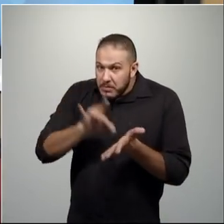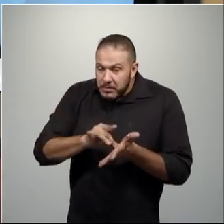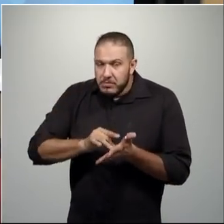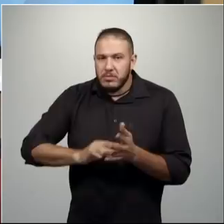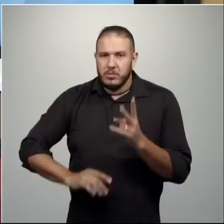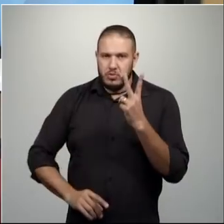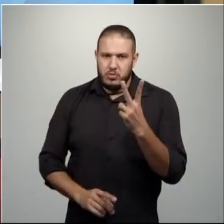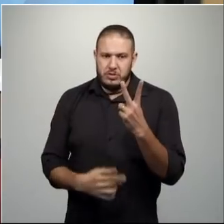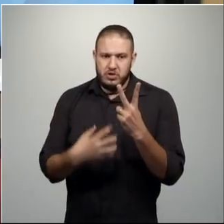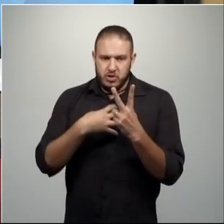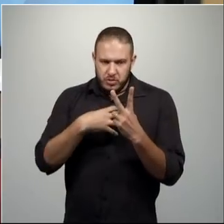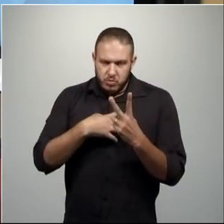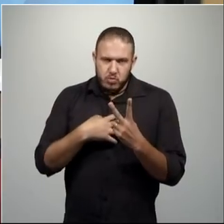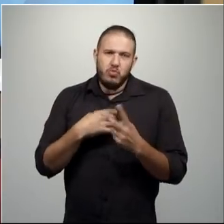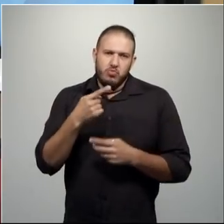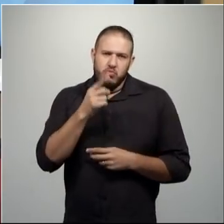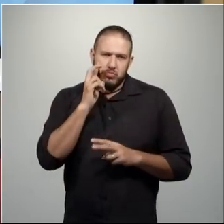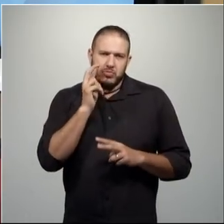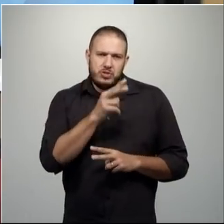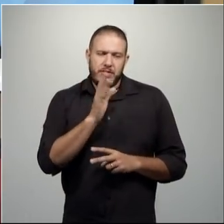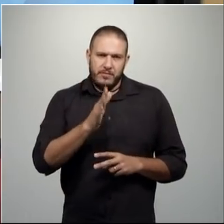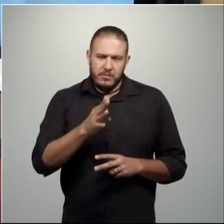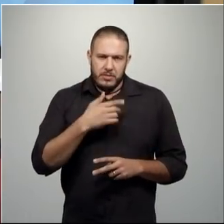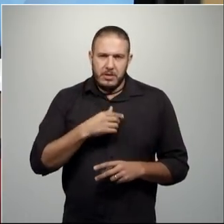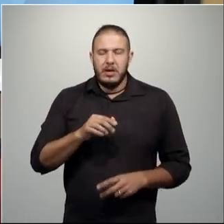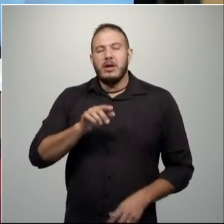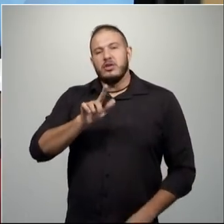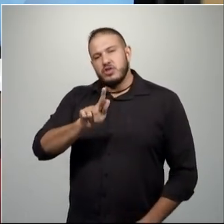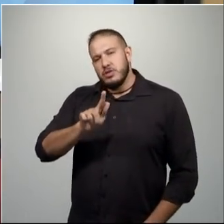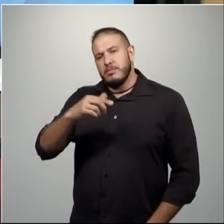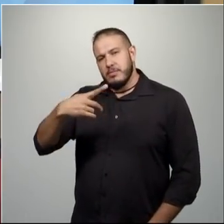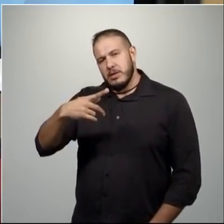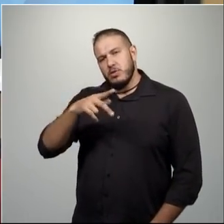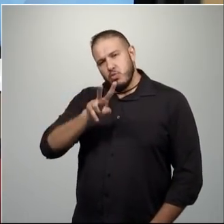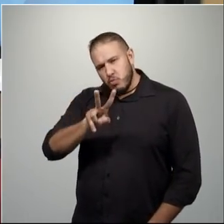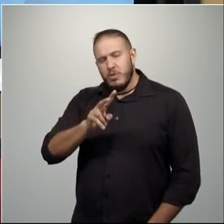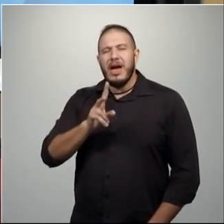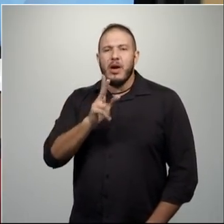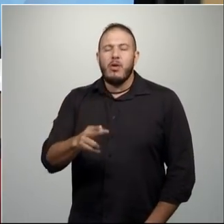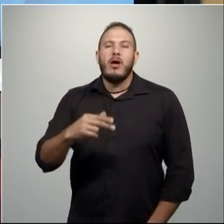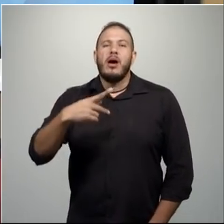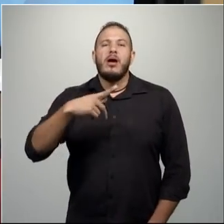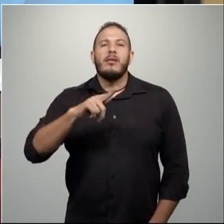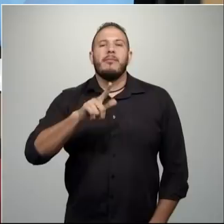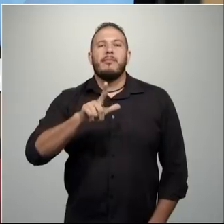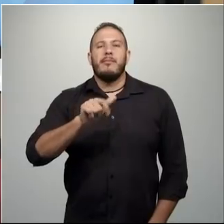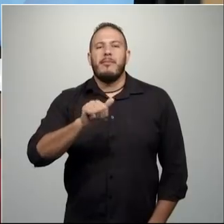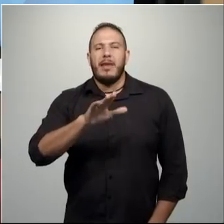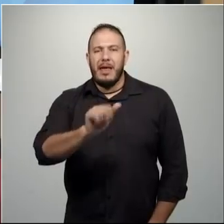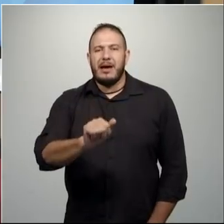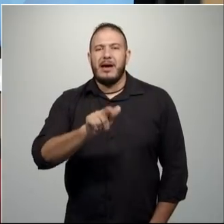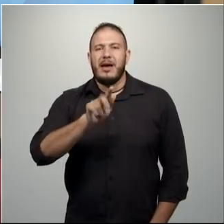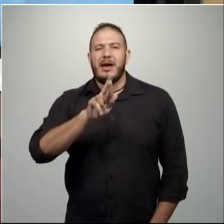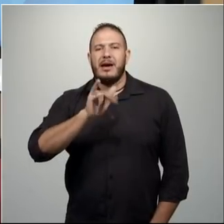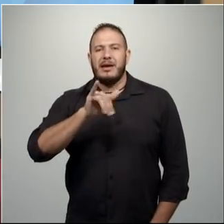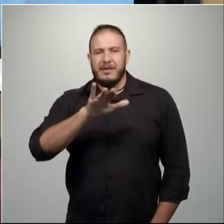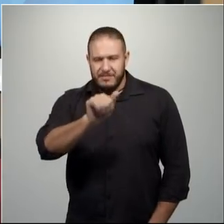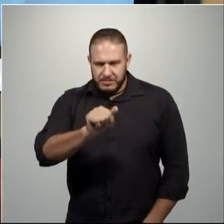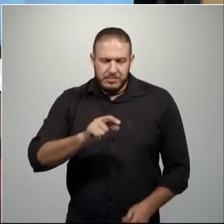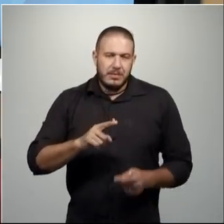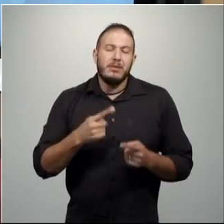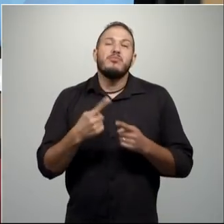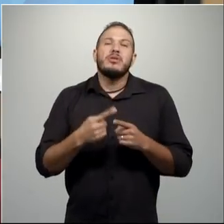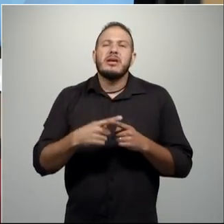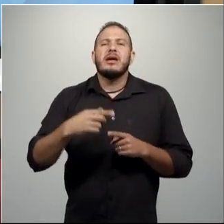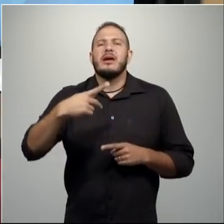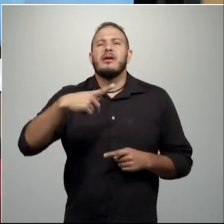arranjos 11 com você/a mencionou a gpu e placa gráfica a placa de processamento gráfico porque